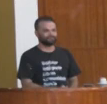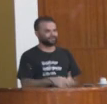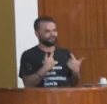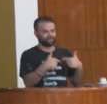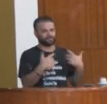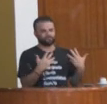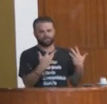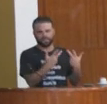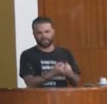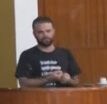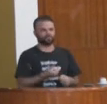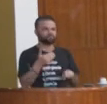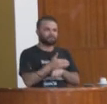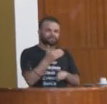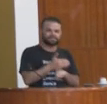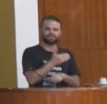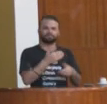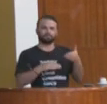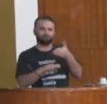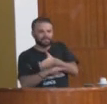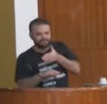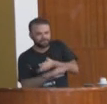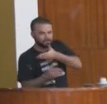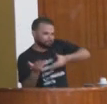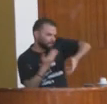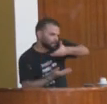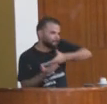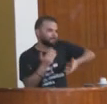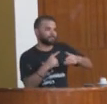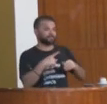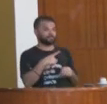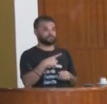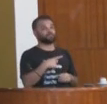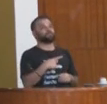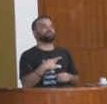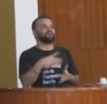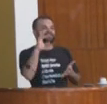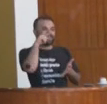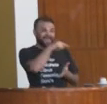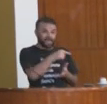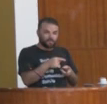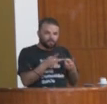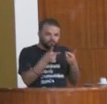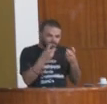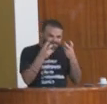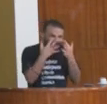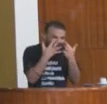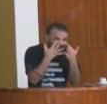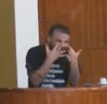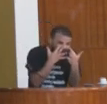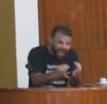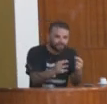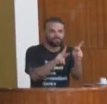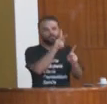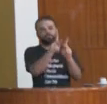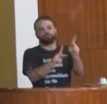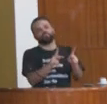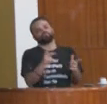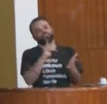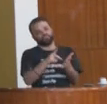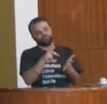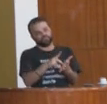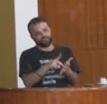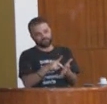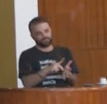trabalho participativo. Realmente ele faz a escuta e isso, com certeza, traz muita qualidade nas proporções das políticas